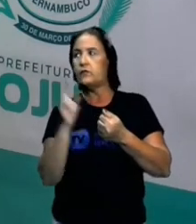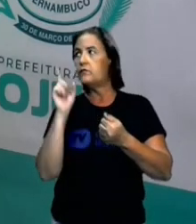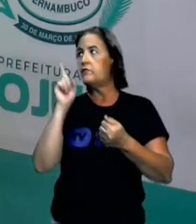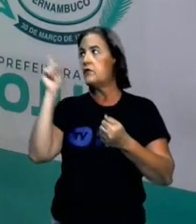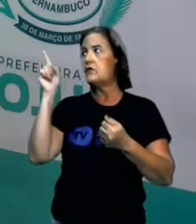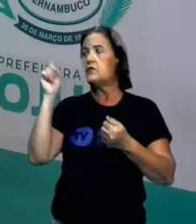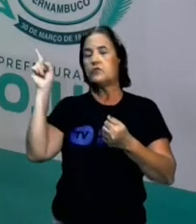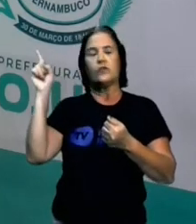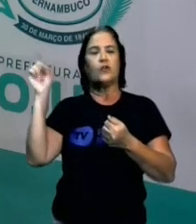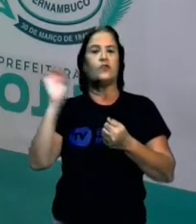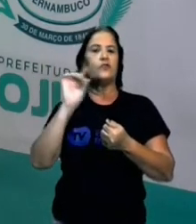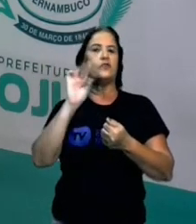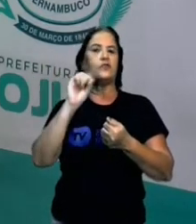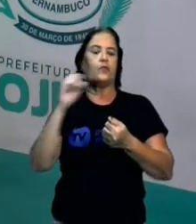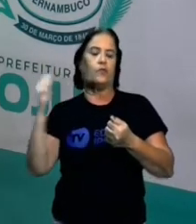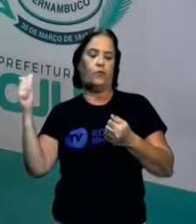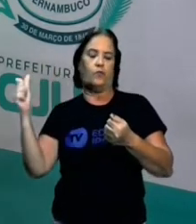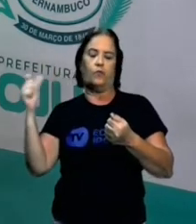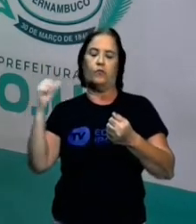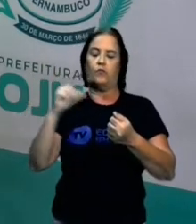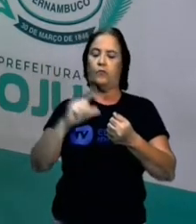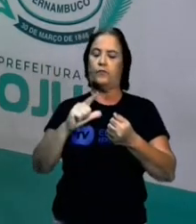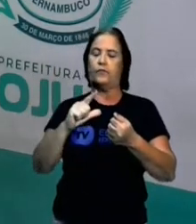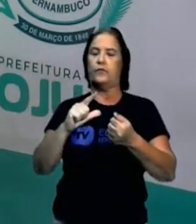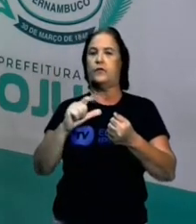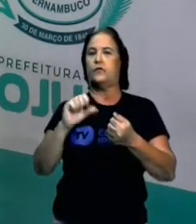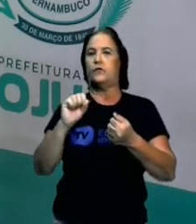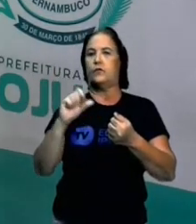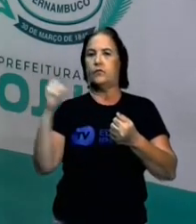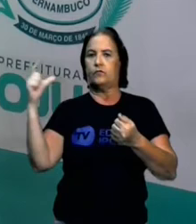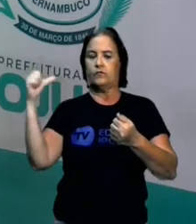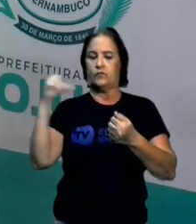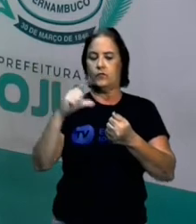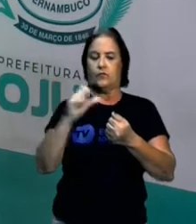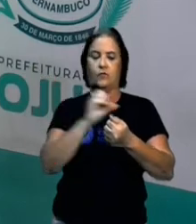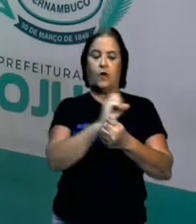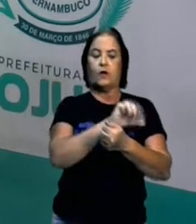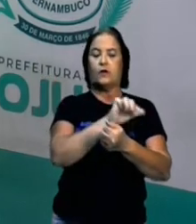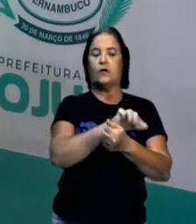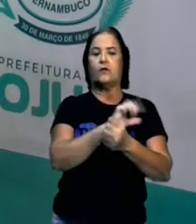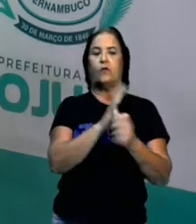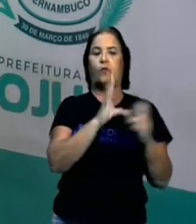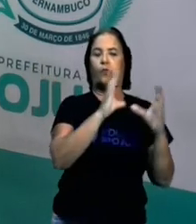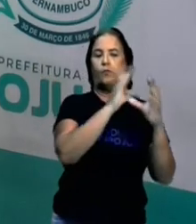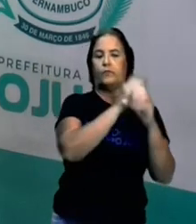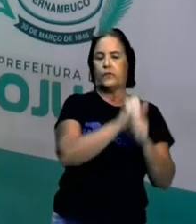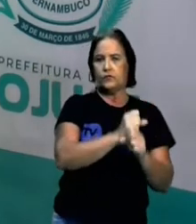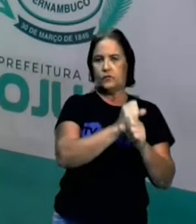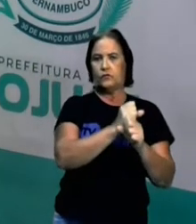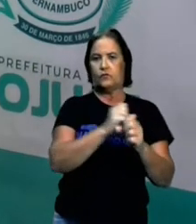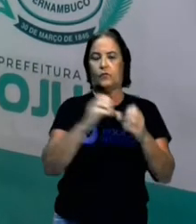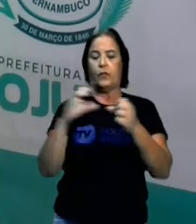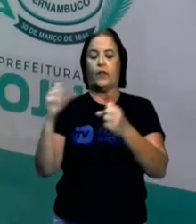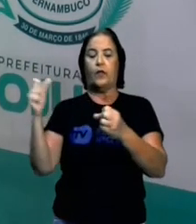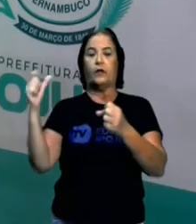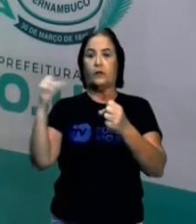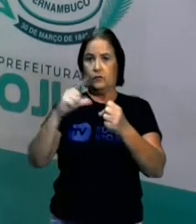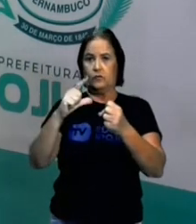sendo iluminada apenas a sua metade e a outra metade ficando no escuro, o dia e a